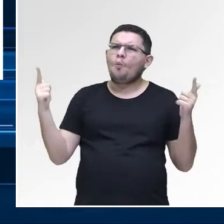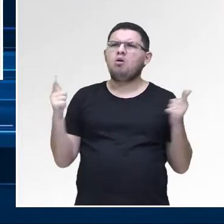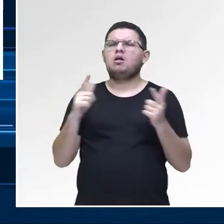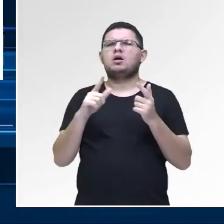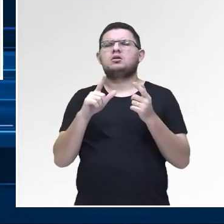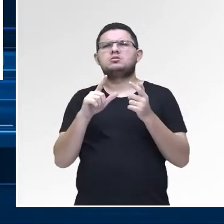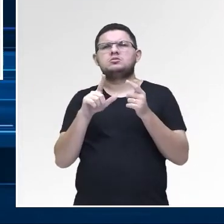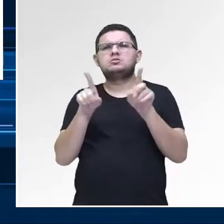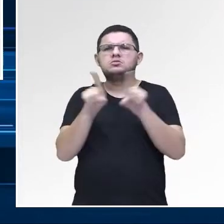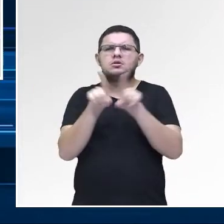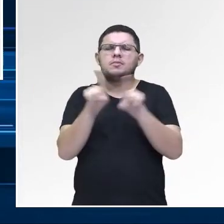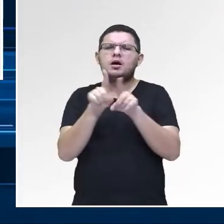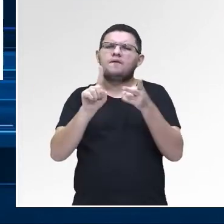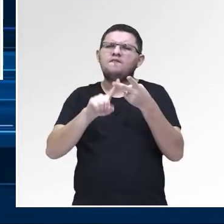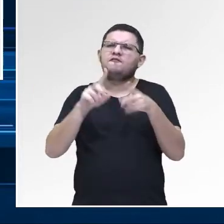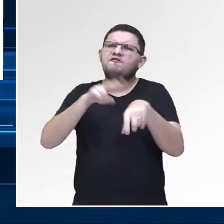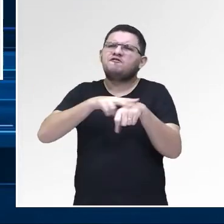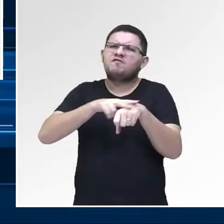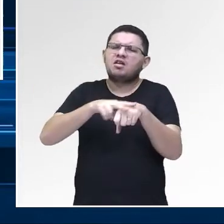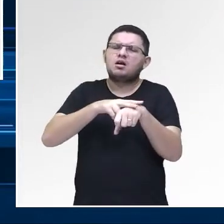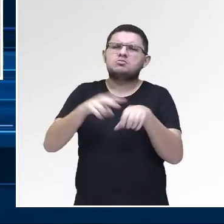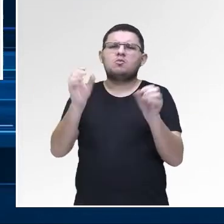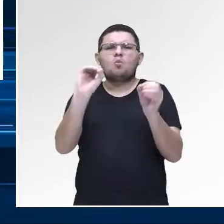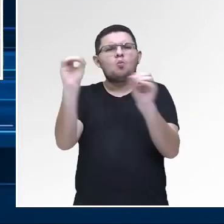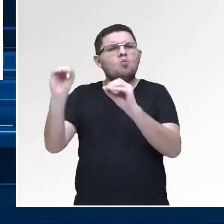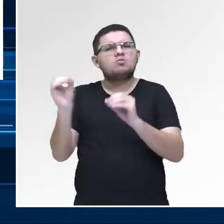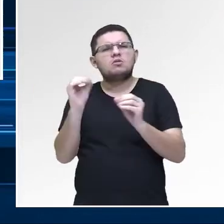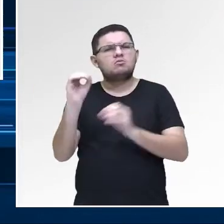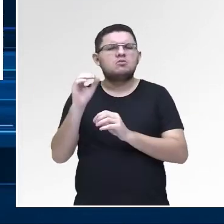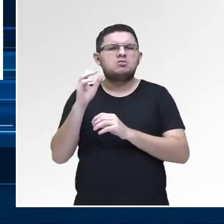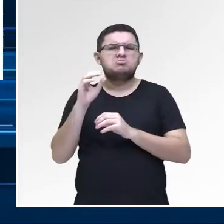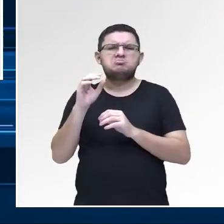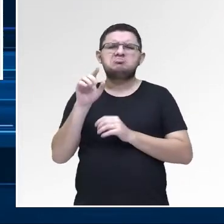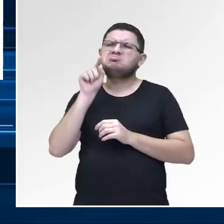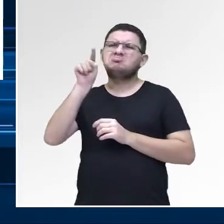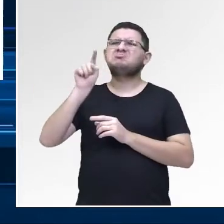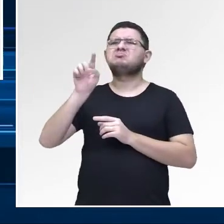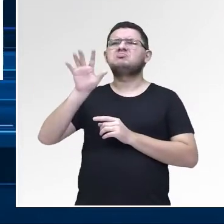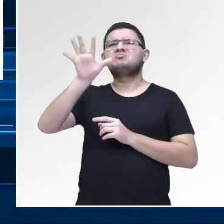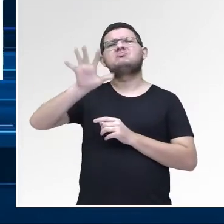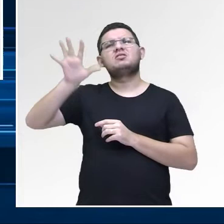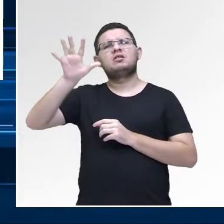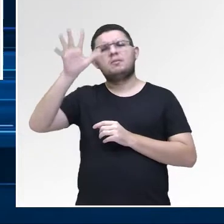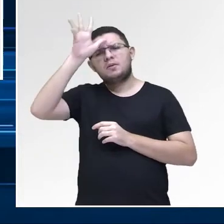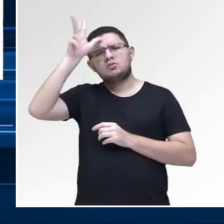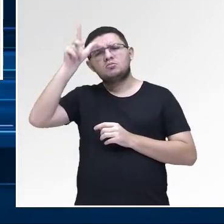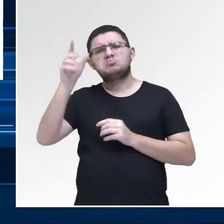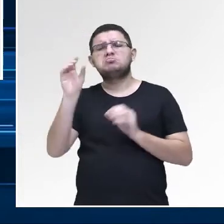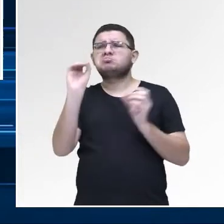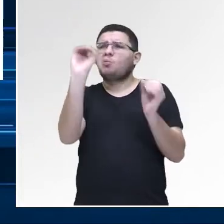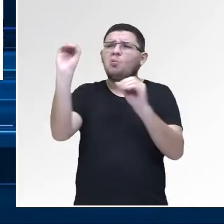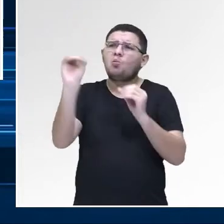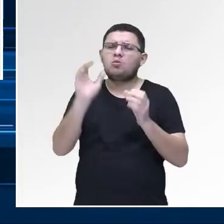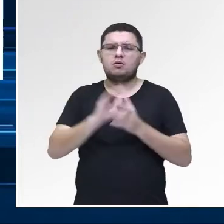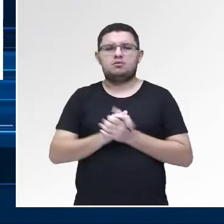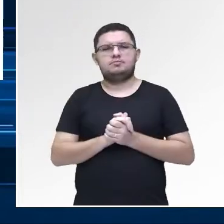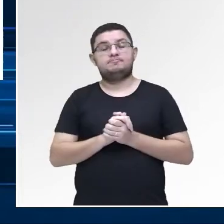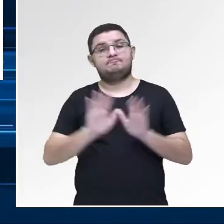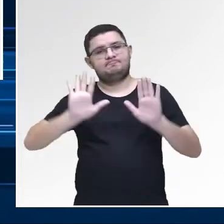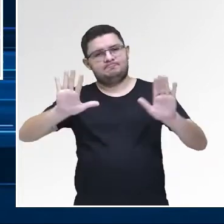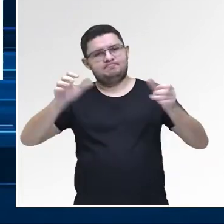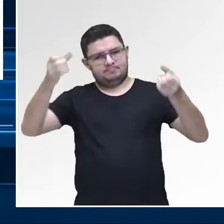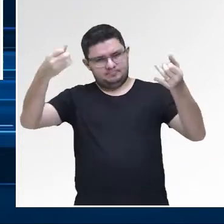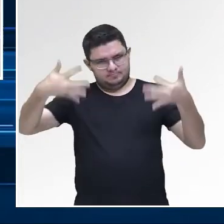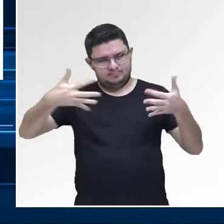maior, ou o verde, que são outras concentrações industriais. Porque se a gente compara, né, essa